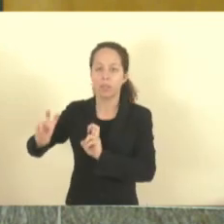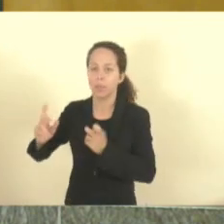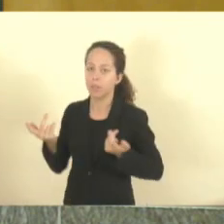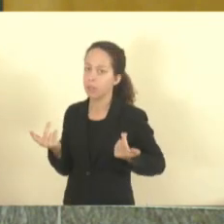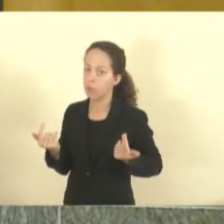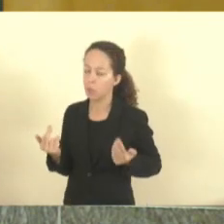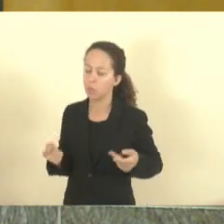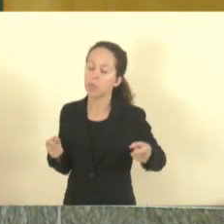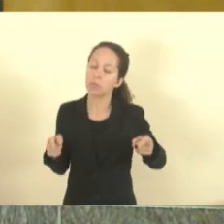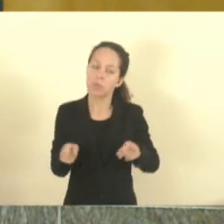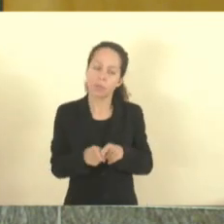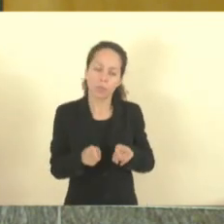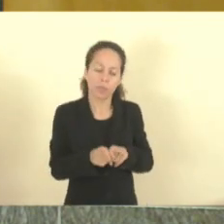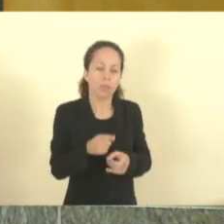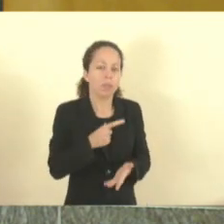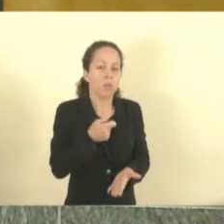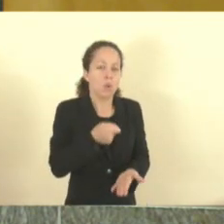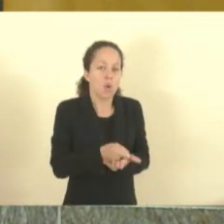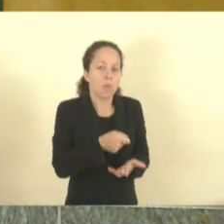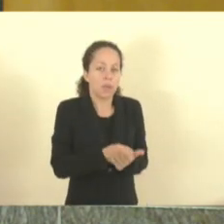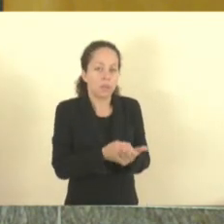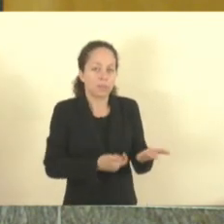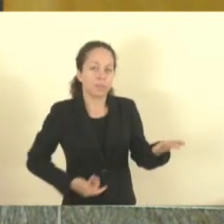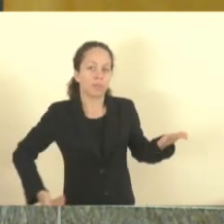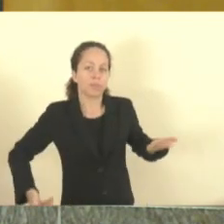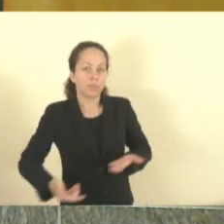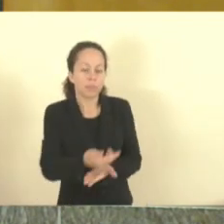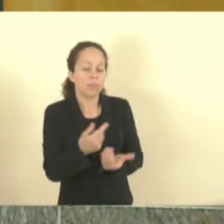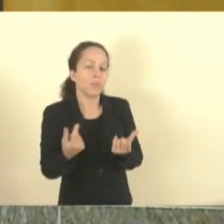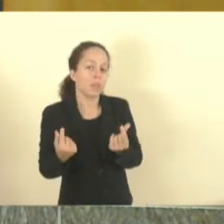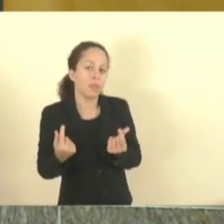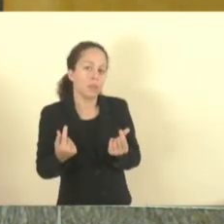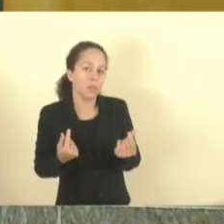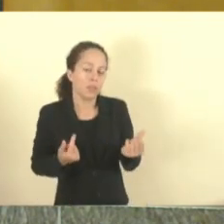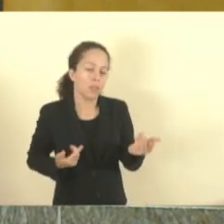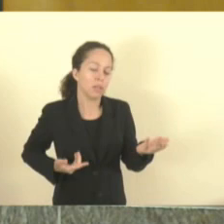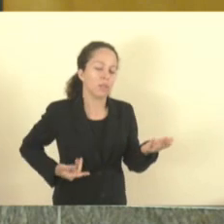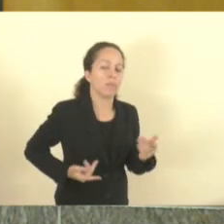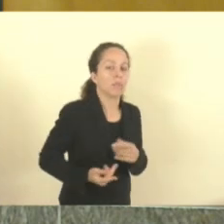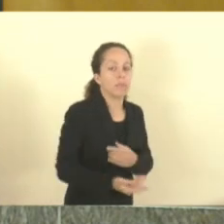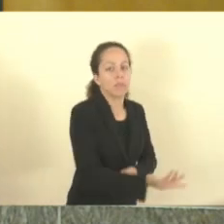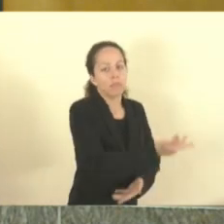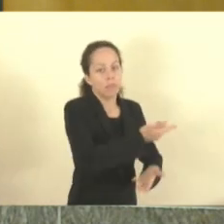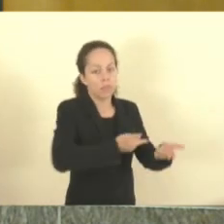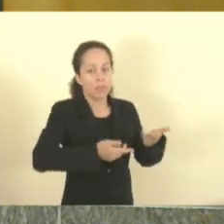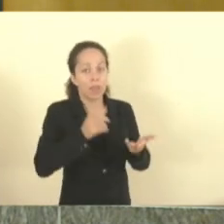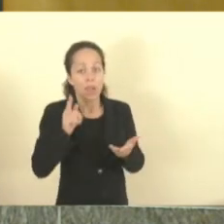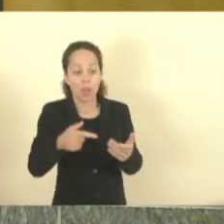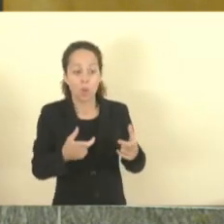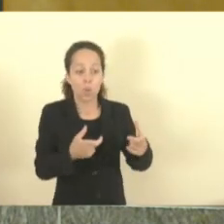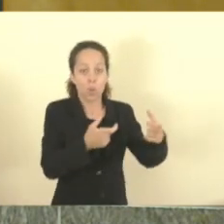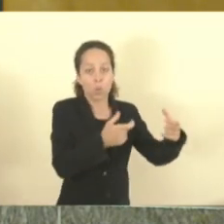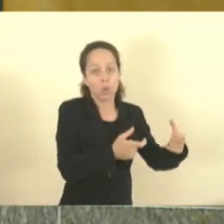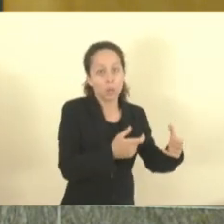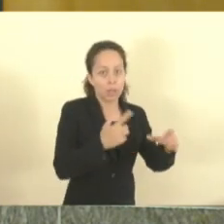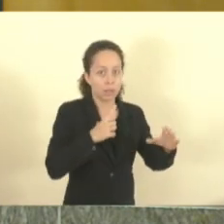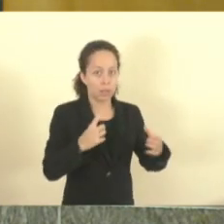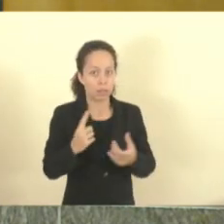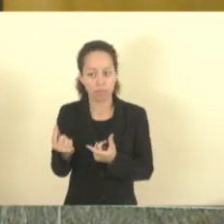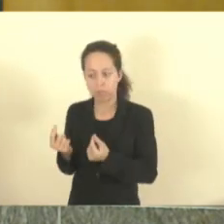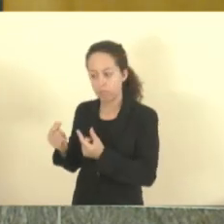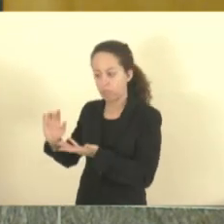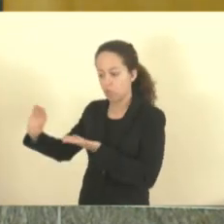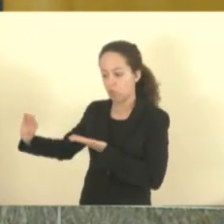sobre a obrigatoriedade de transferência de crédito do ICMS do estabelecimento de origem para o estabelecimento de destino na